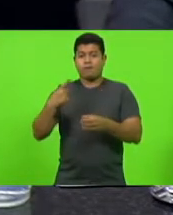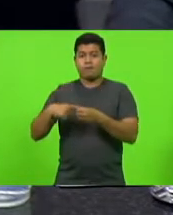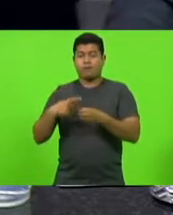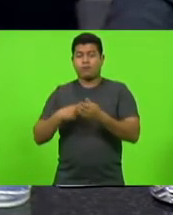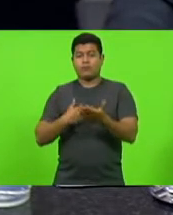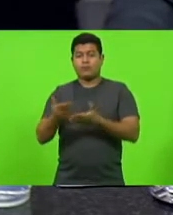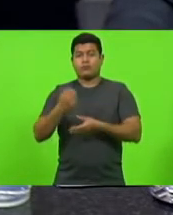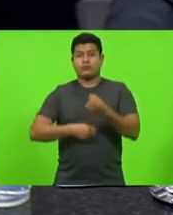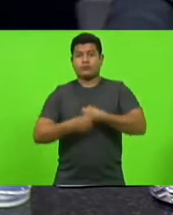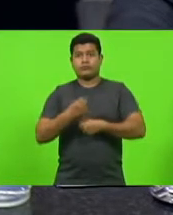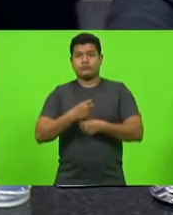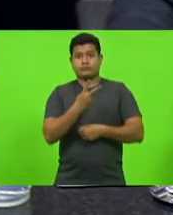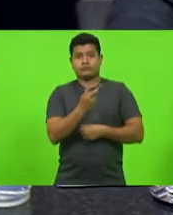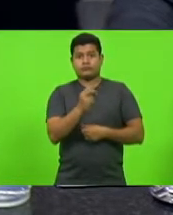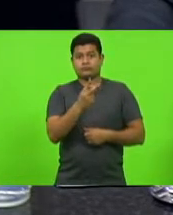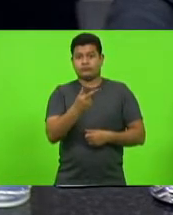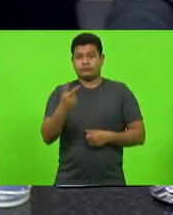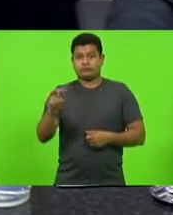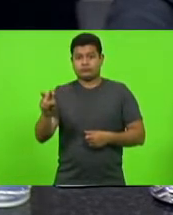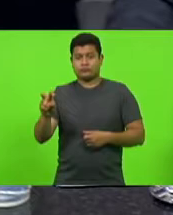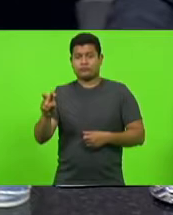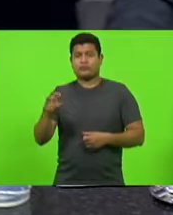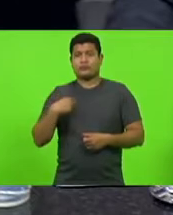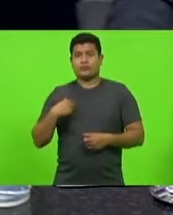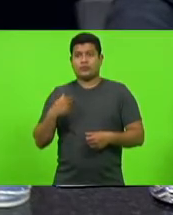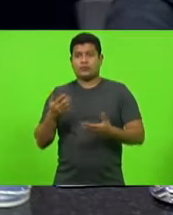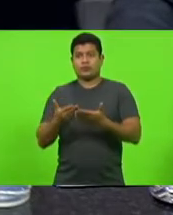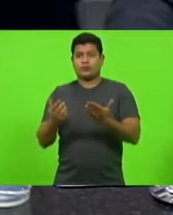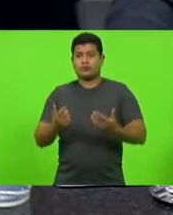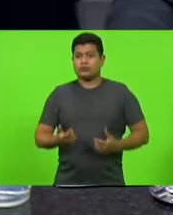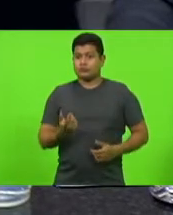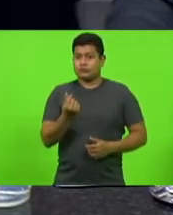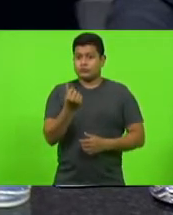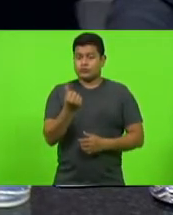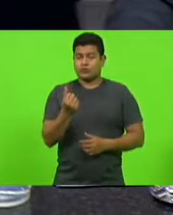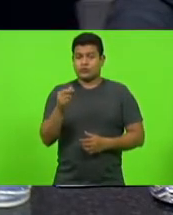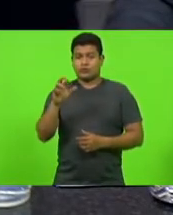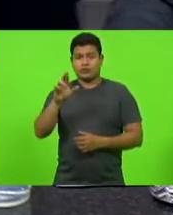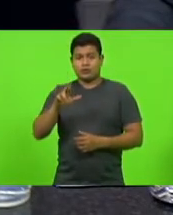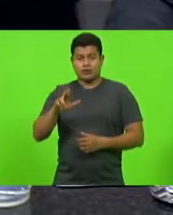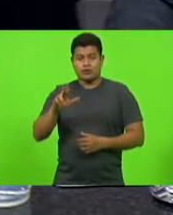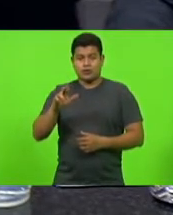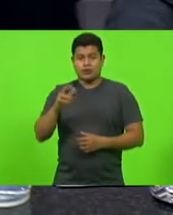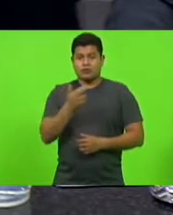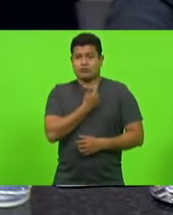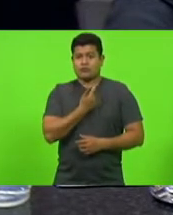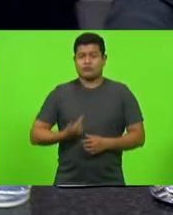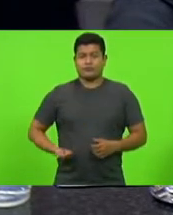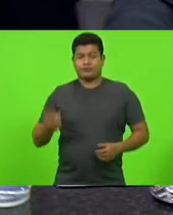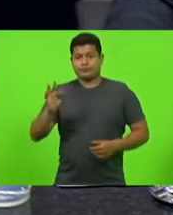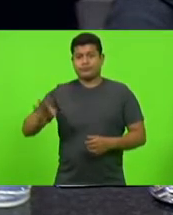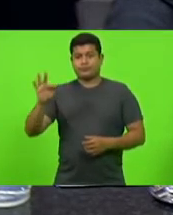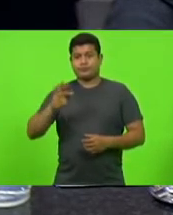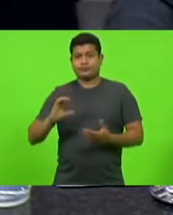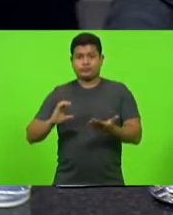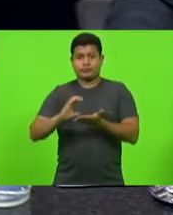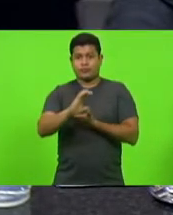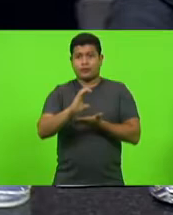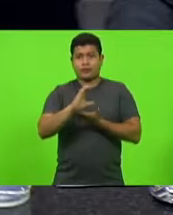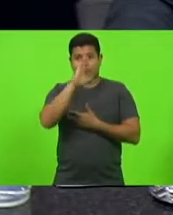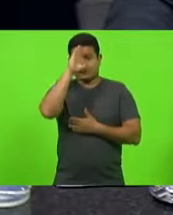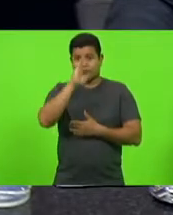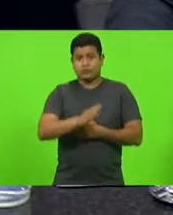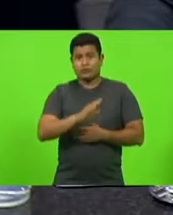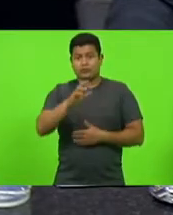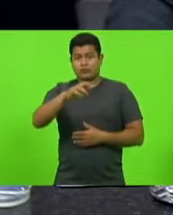houver nenhuma modificação, não haverão mais recursos da União para municípios. Todos os recursos serão destinados às